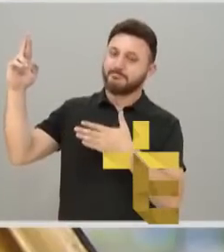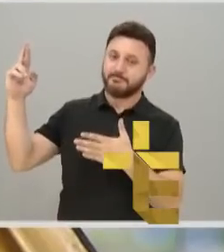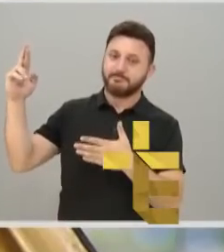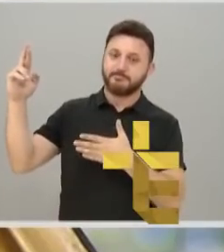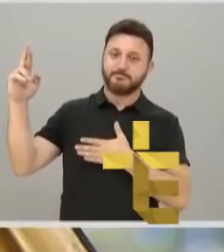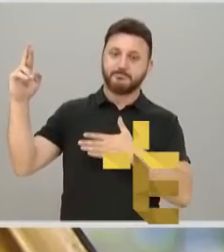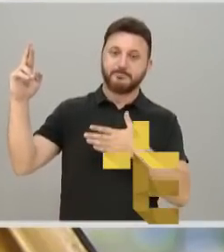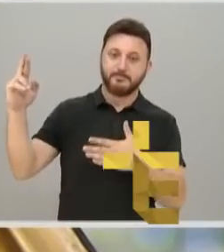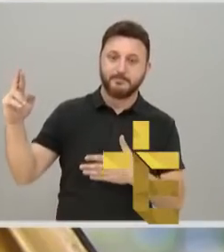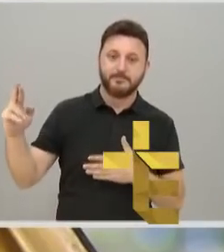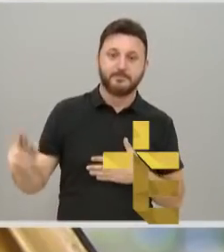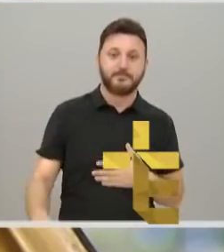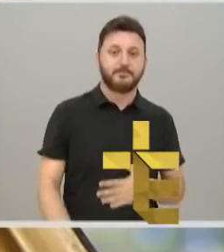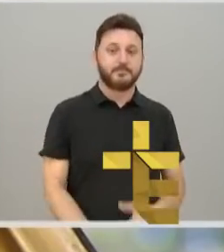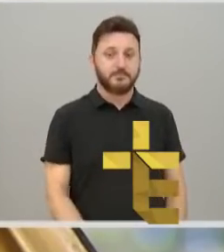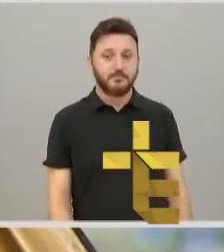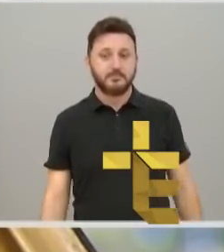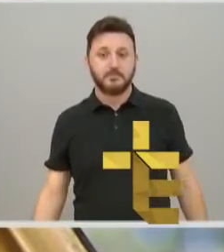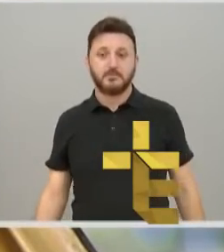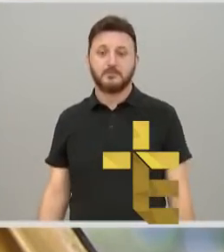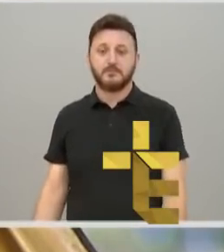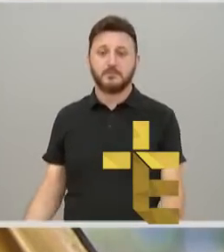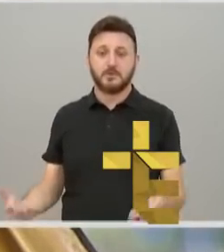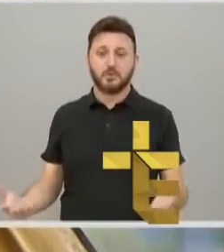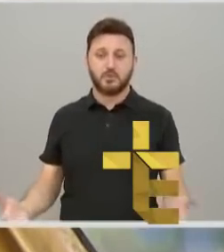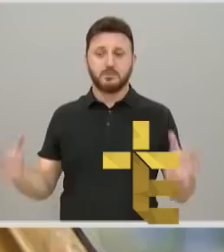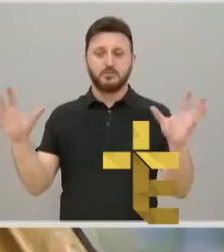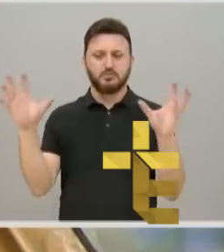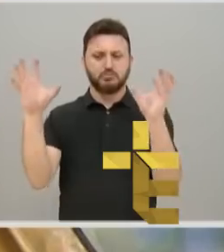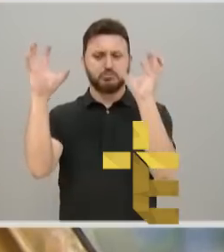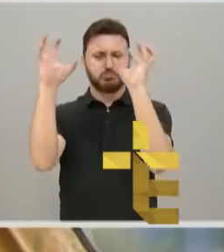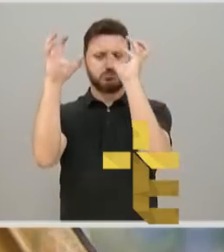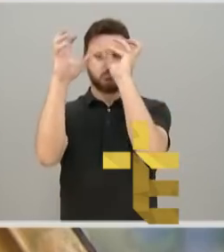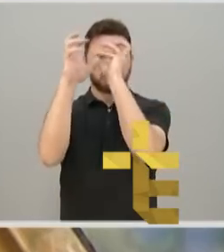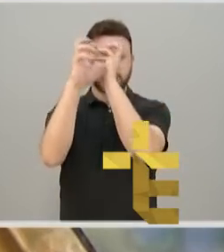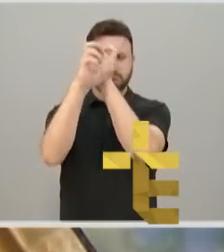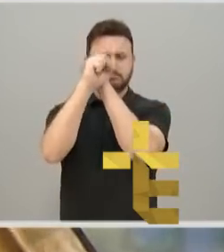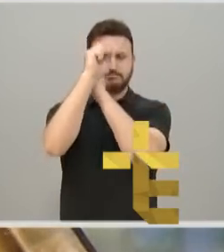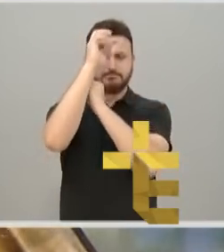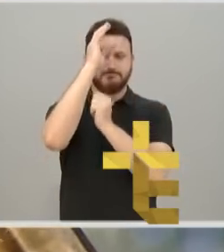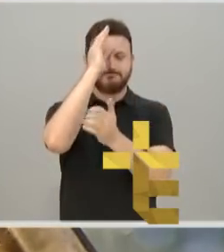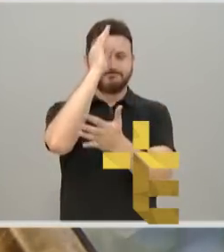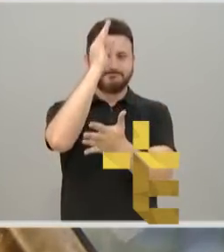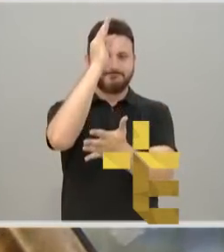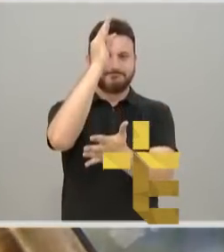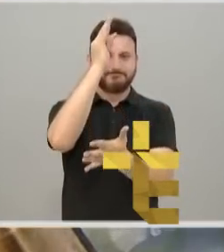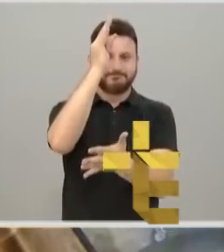Senhor, na noite escura da fé,